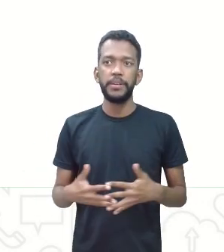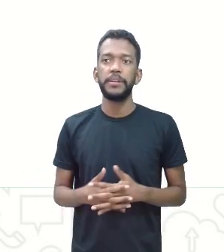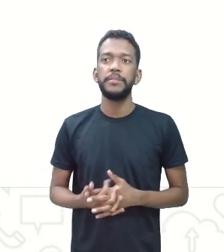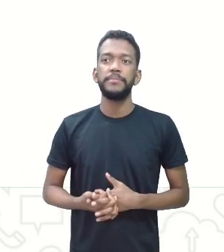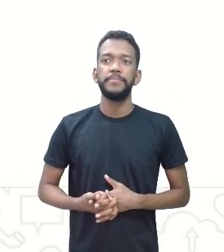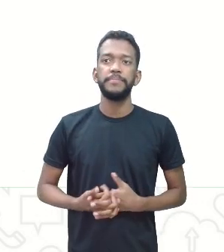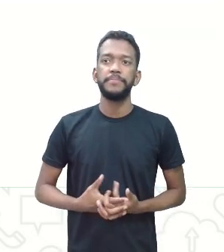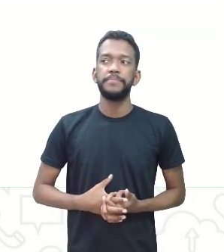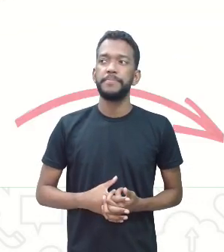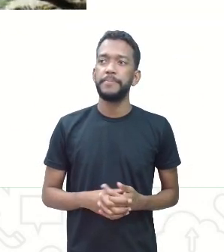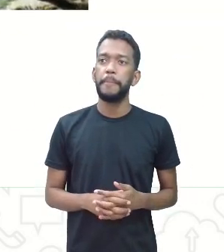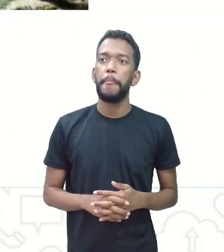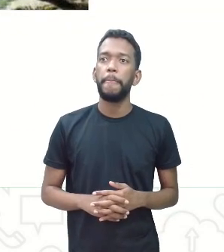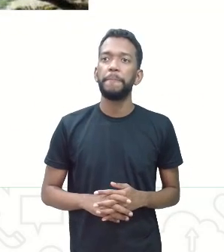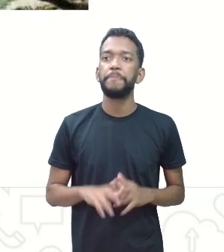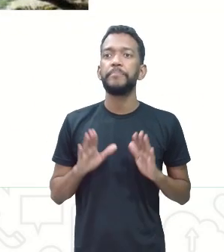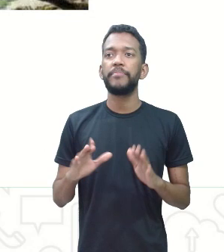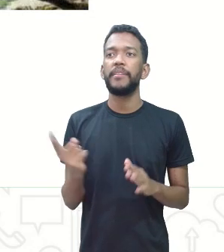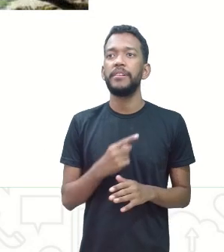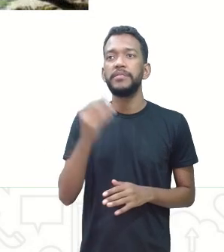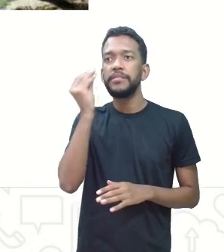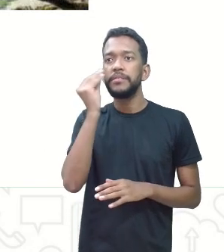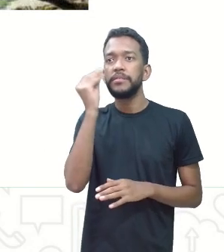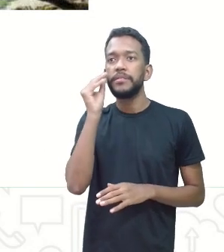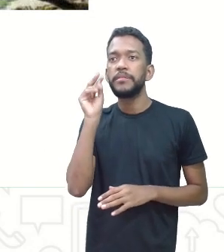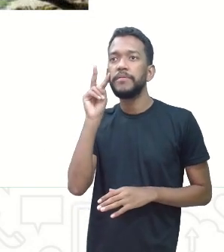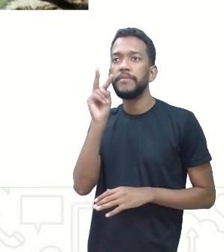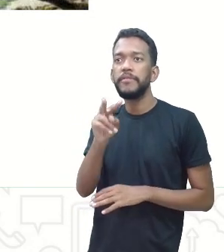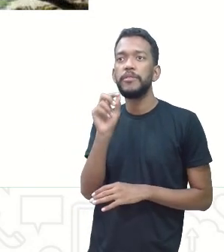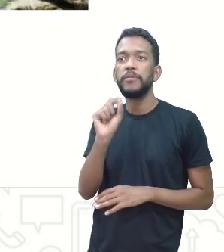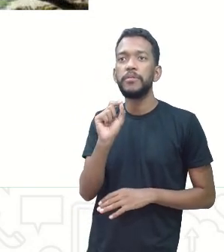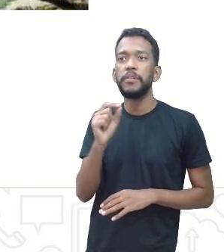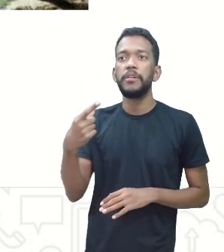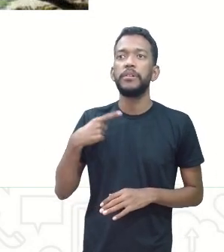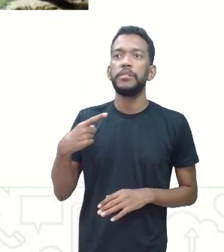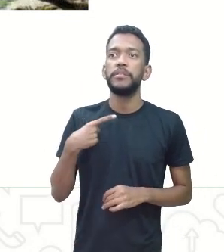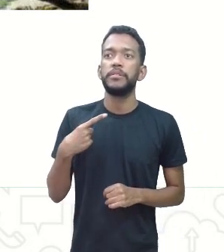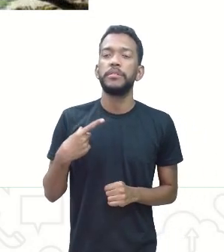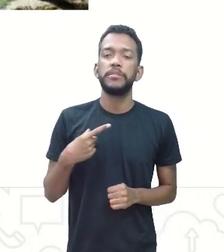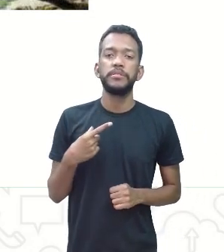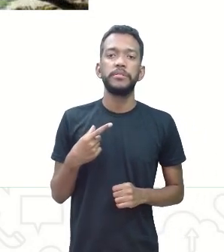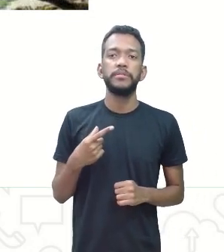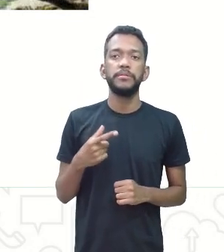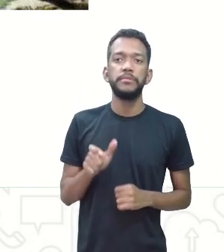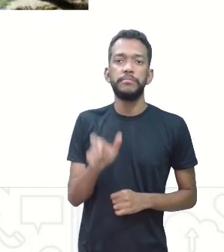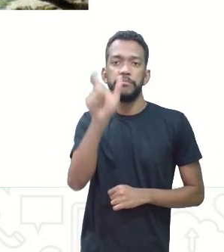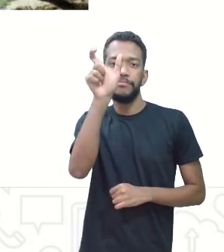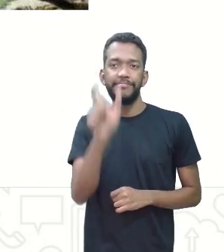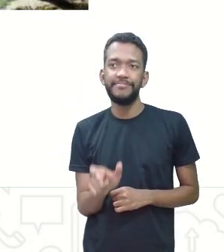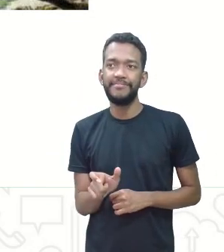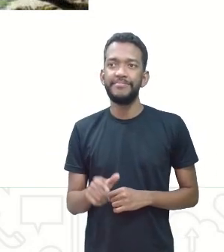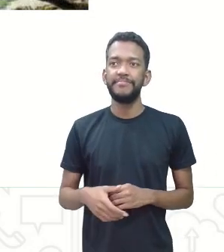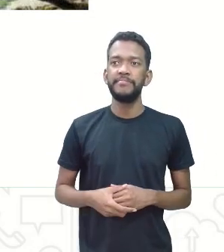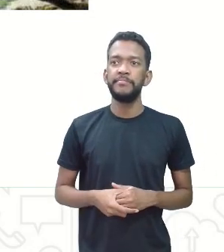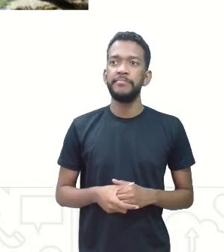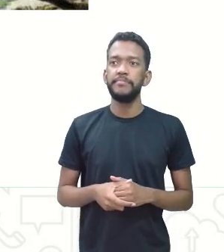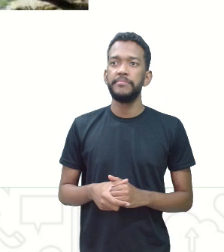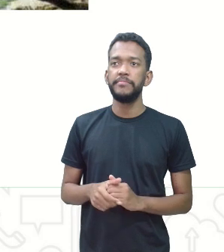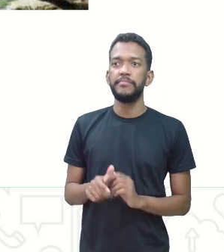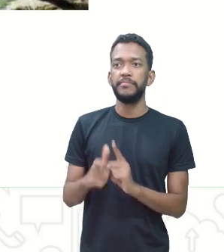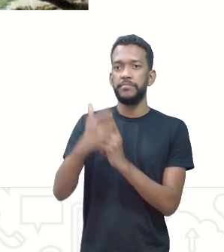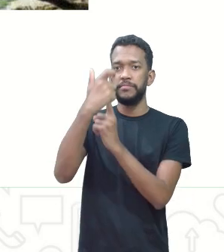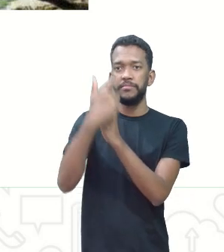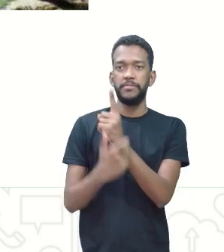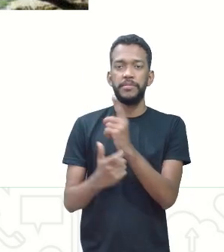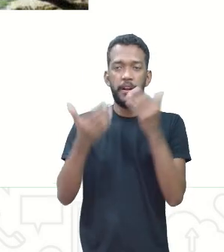frente. Mas o que a gente observa aqui na imagem é que estão vendo o recorte? Esse personagem que